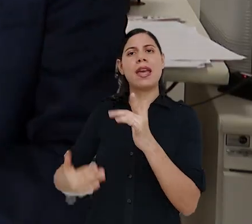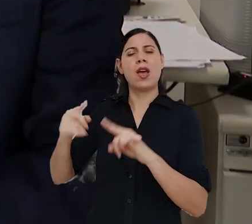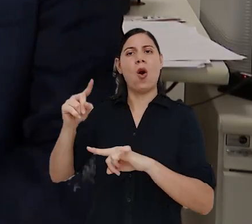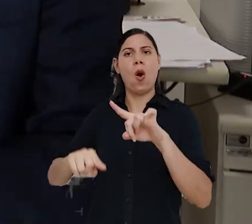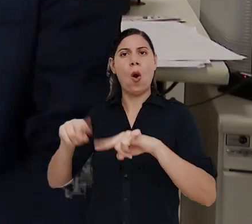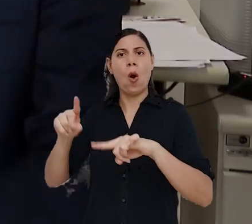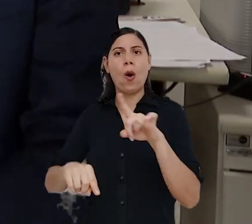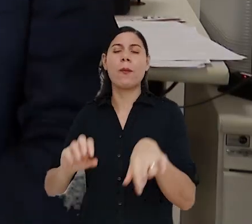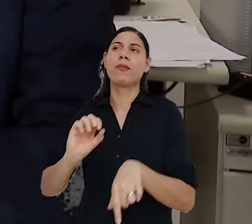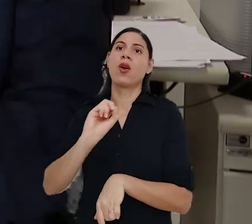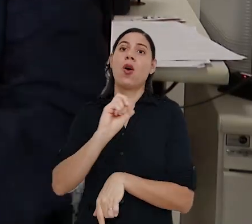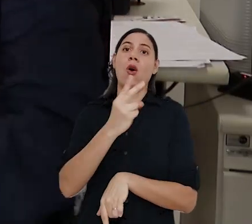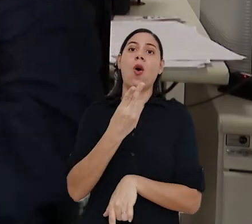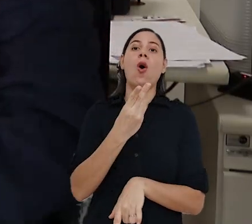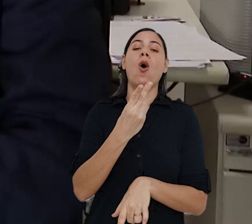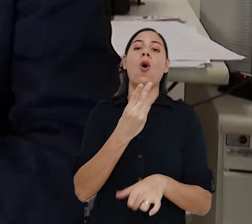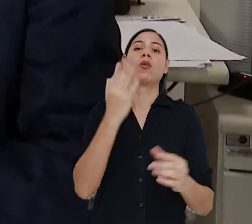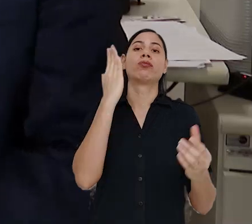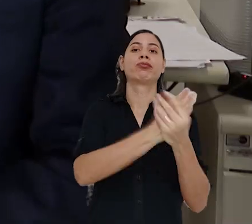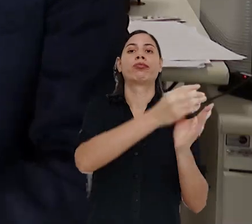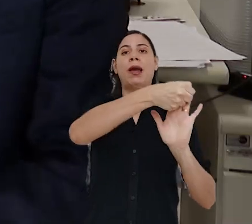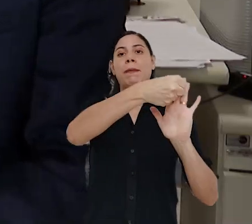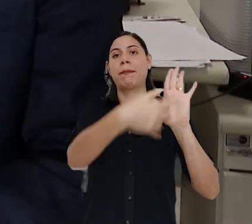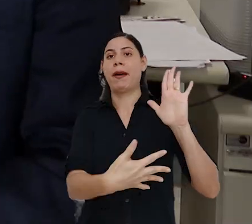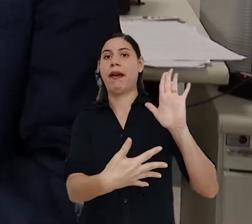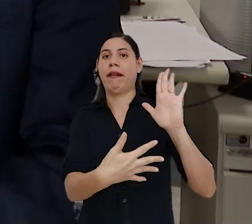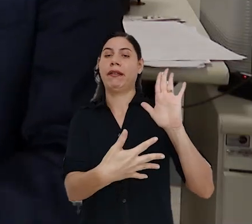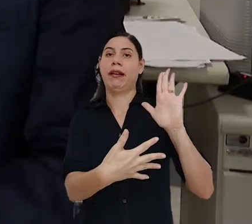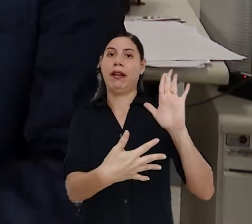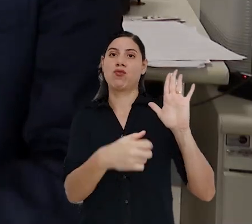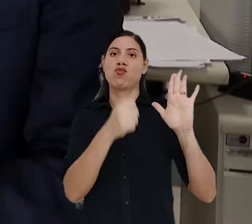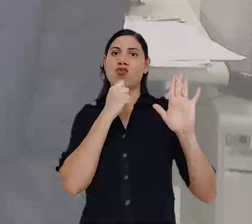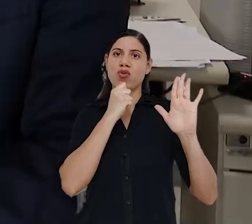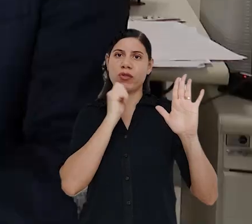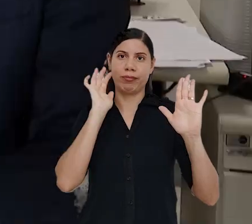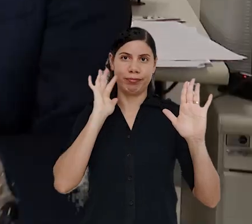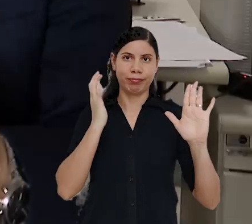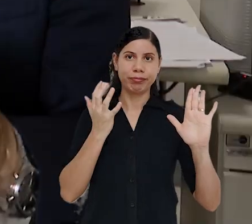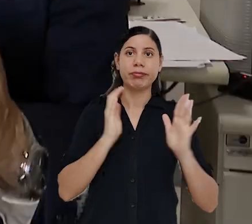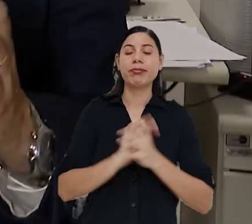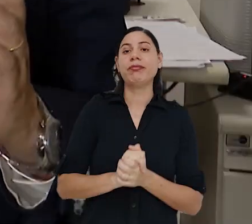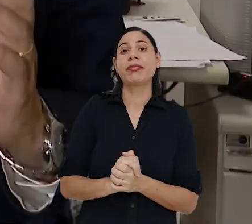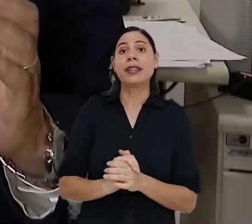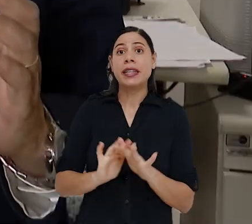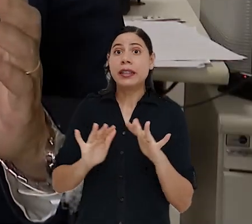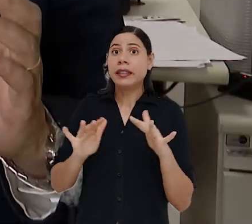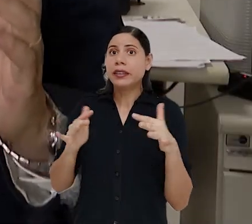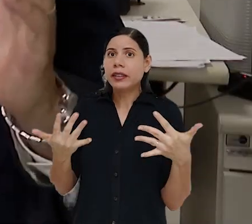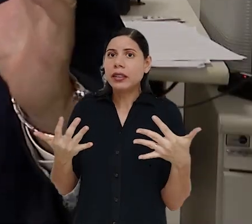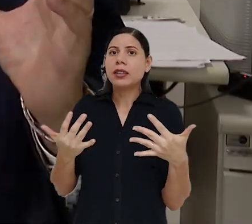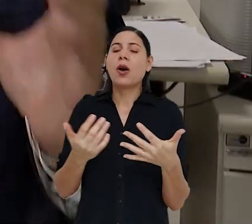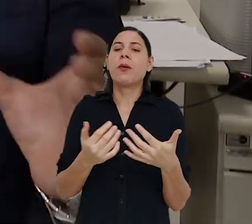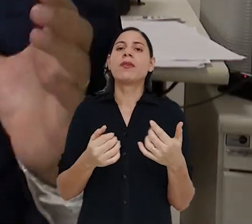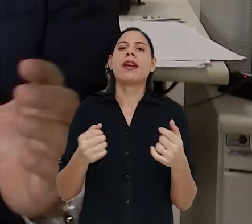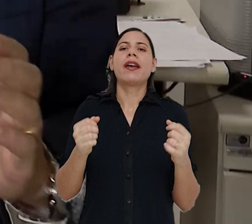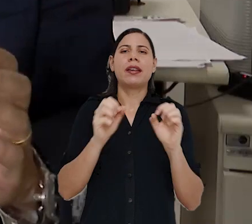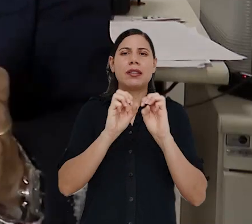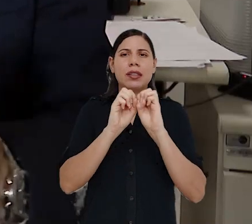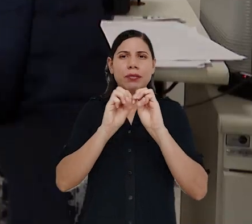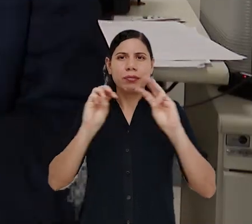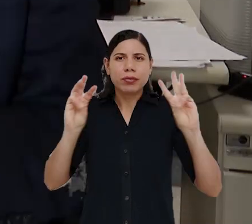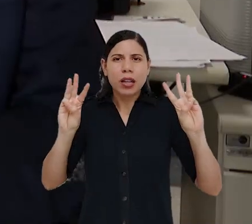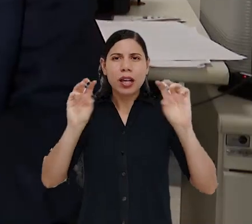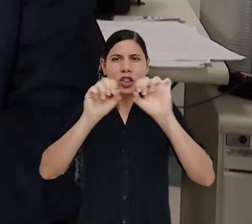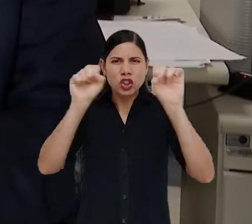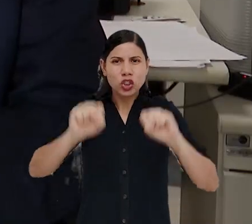objeto ou os embargos de declaração pendentes. Então, o